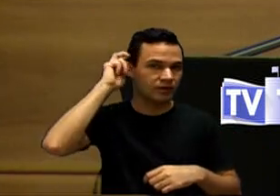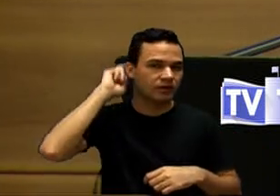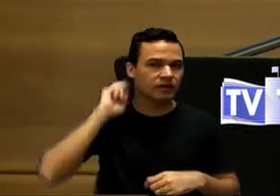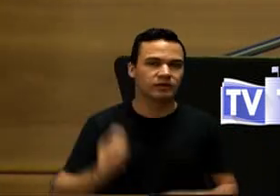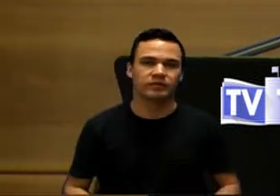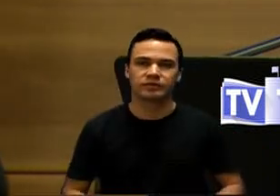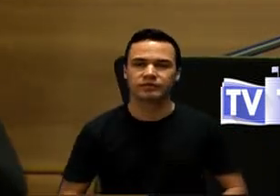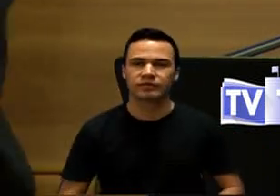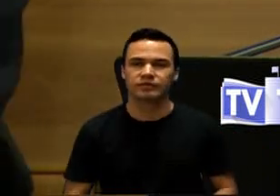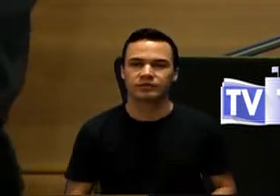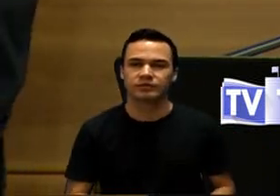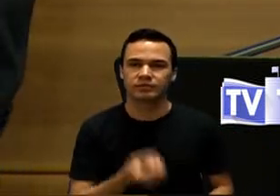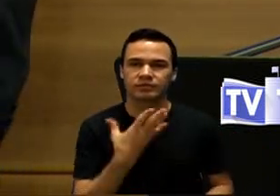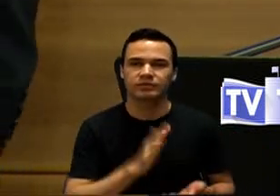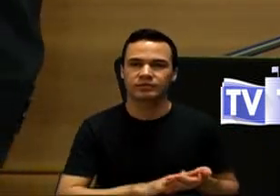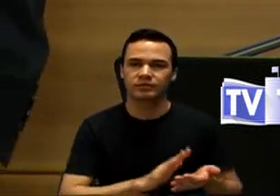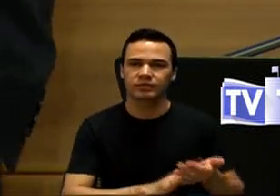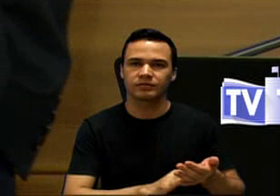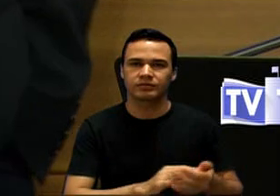Apolo. Voto de